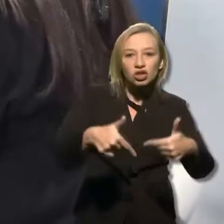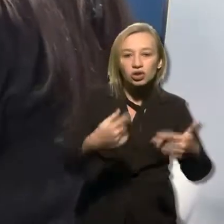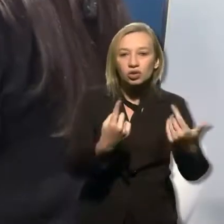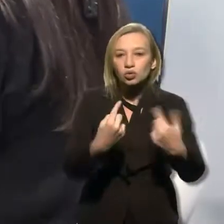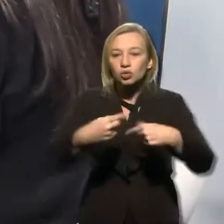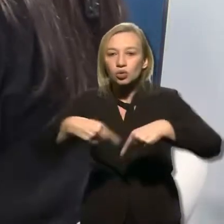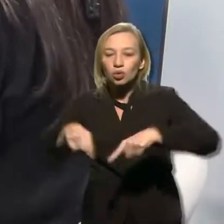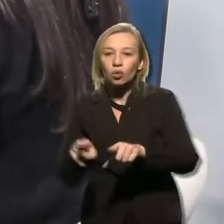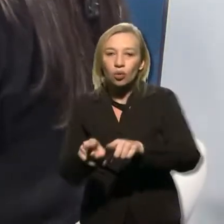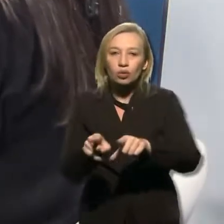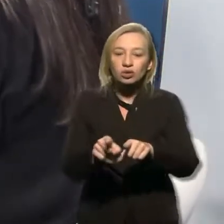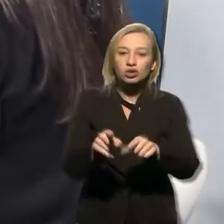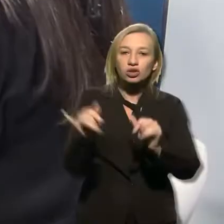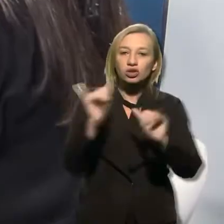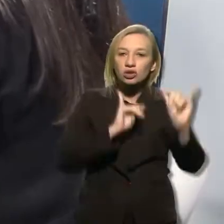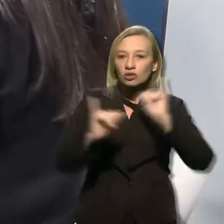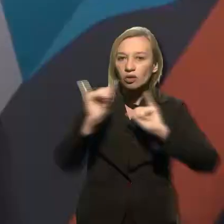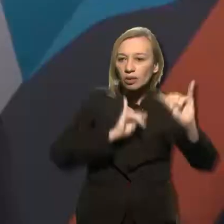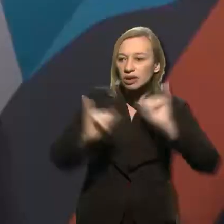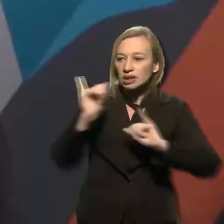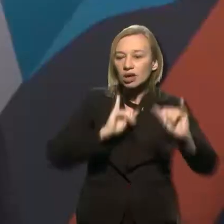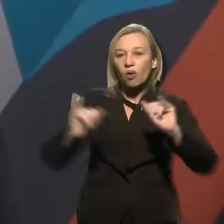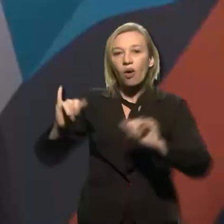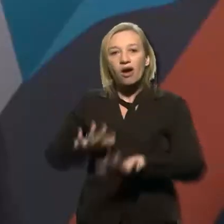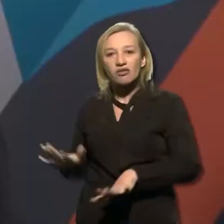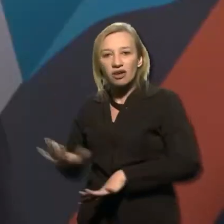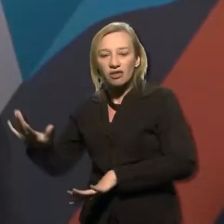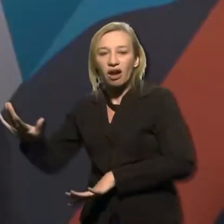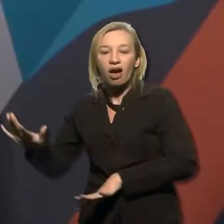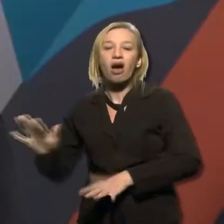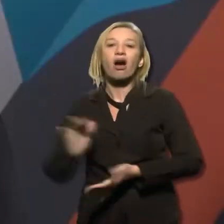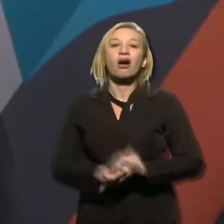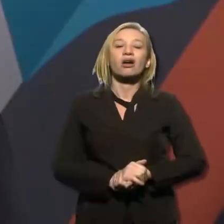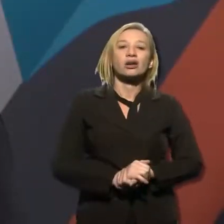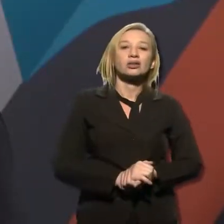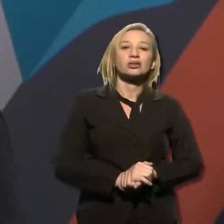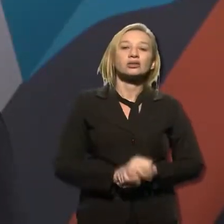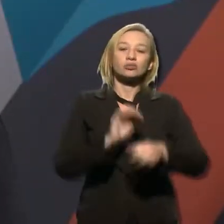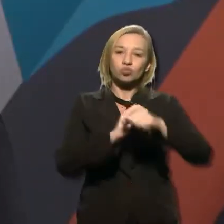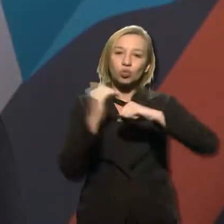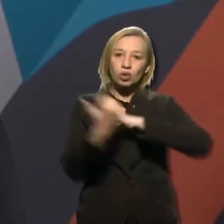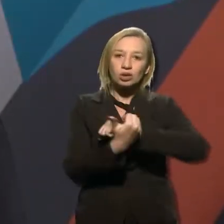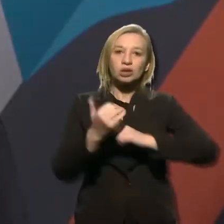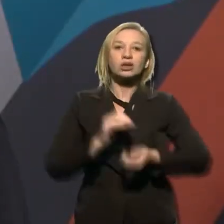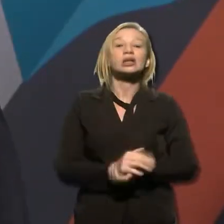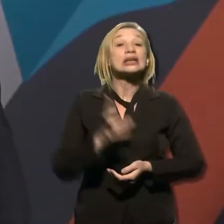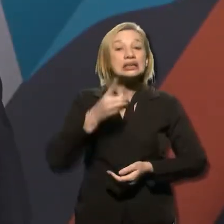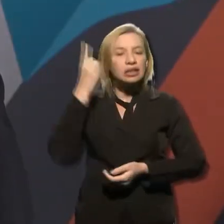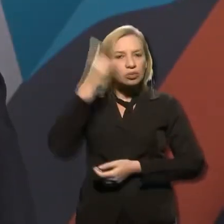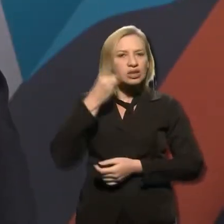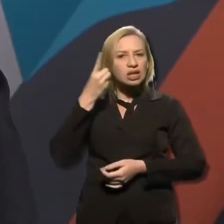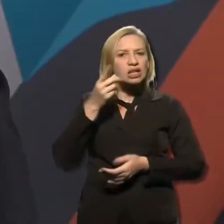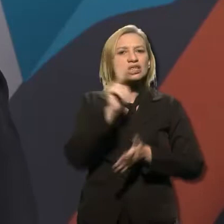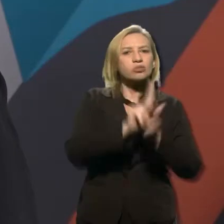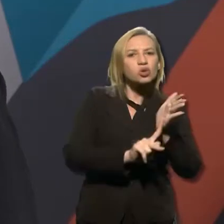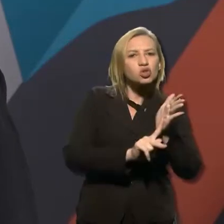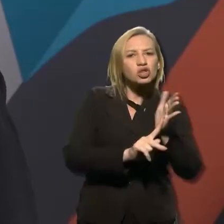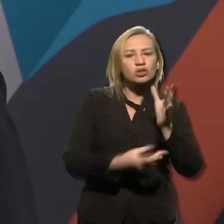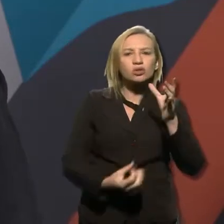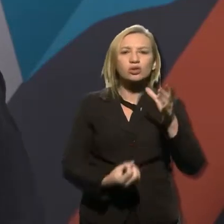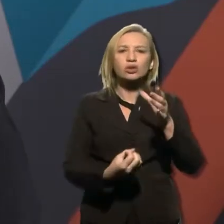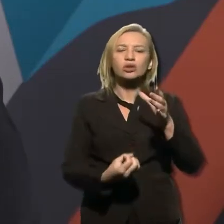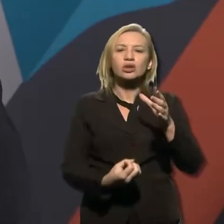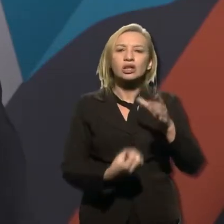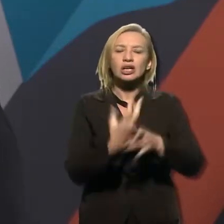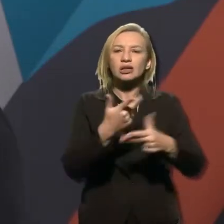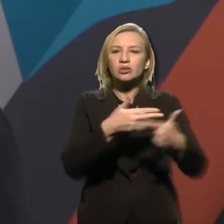um plano de ação, de combate, de enfrentamento, de levar informações à favela em relação ao coronavírus.